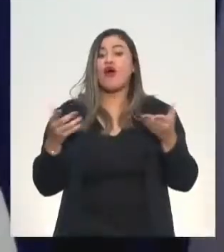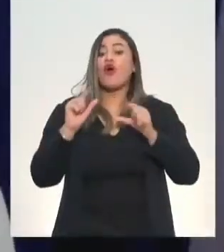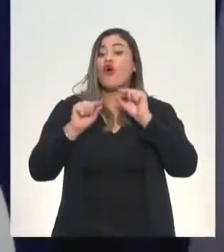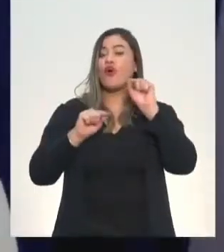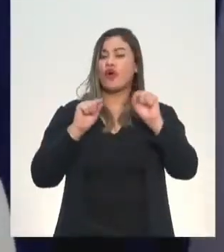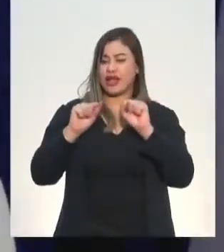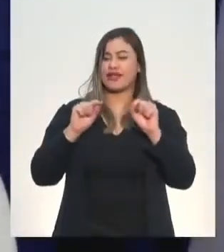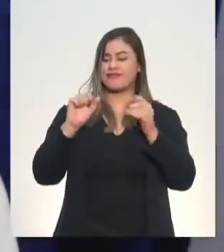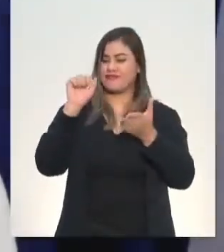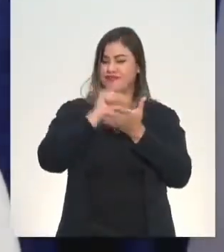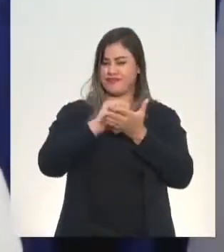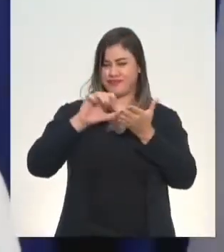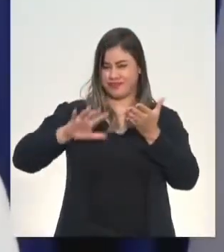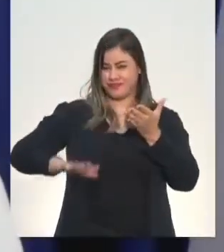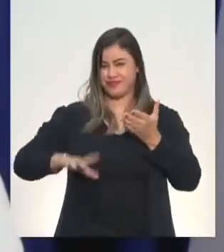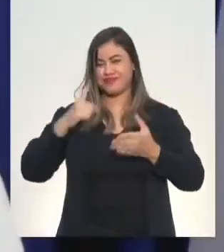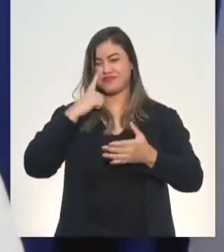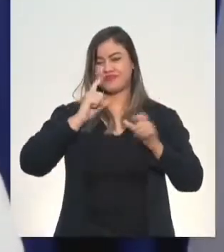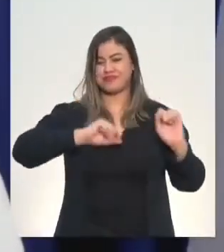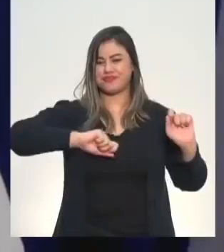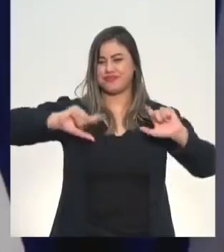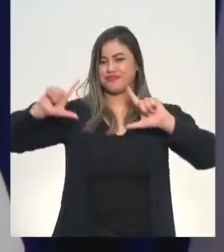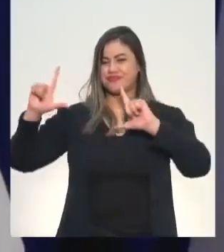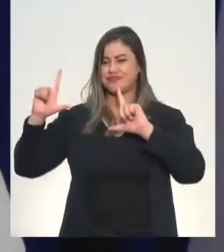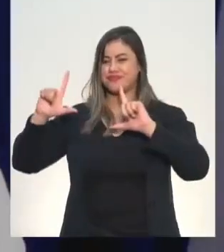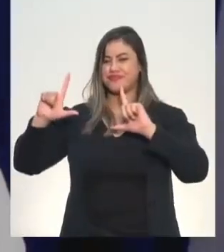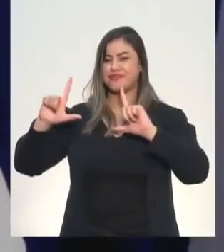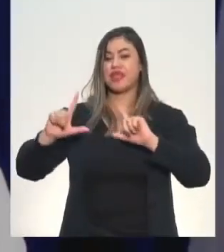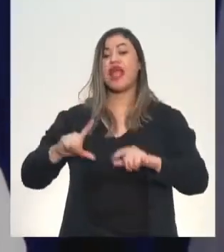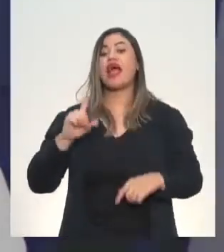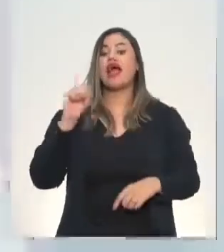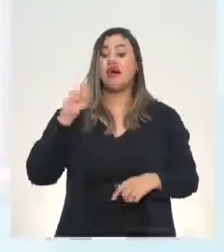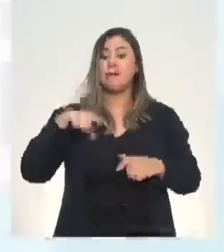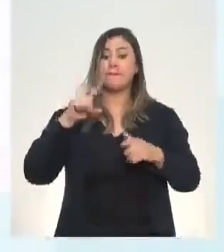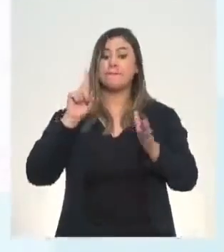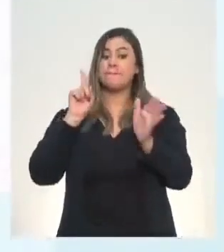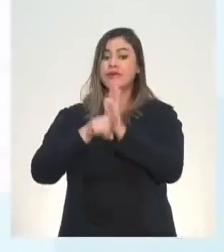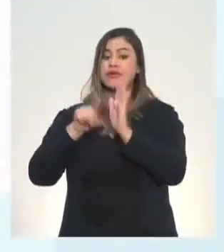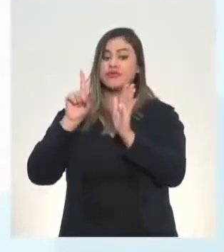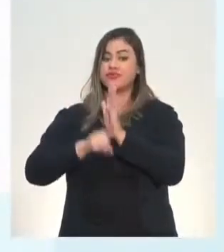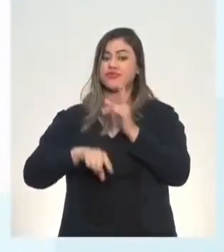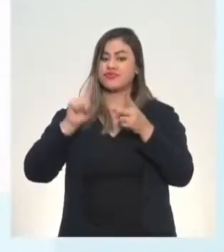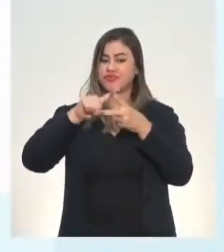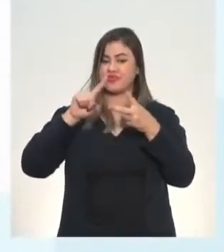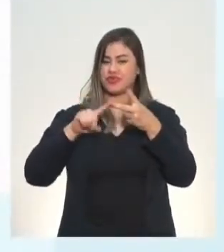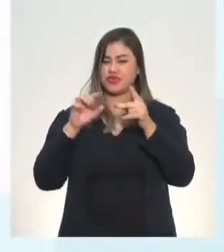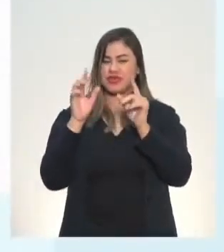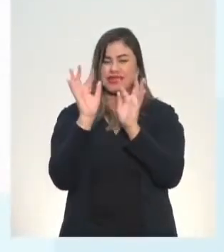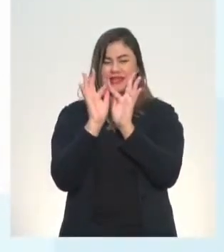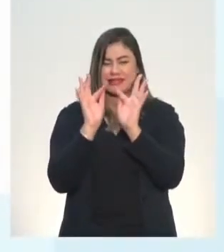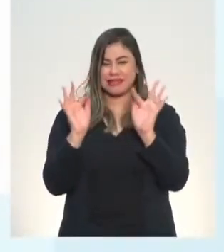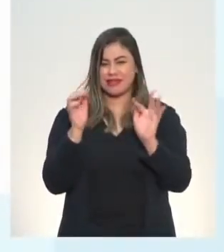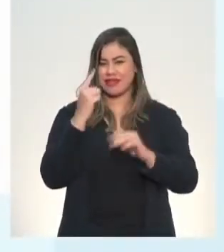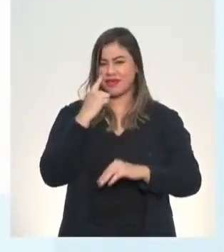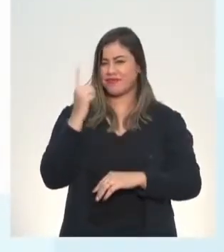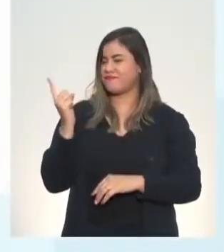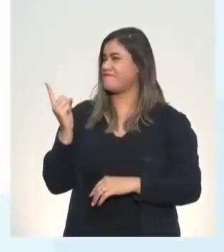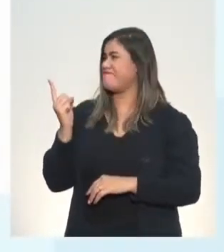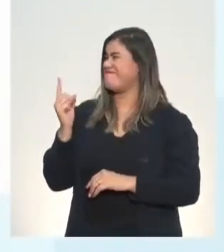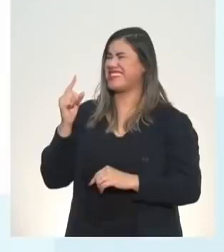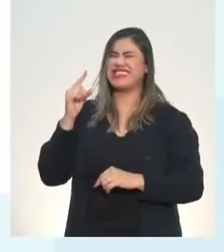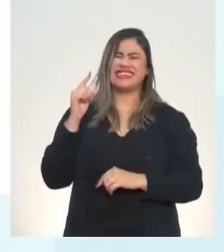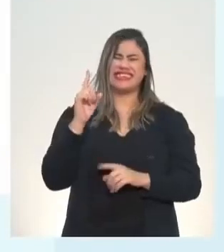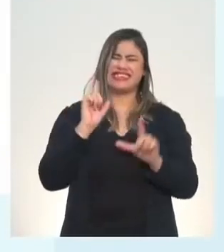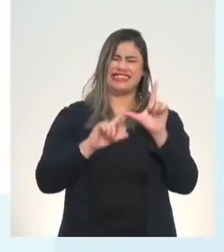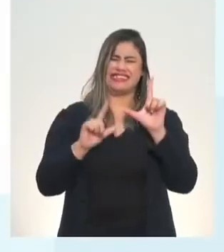vai fazer um exercício aí que vai aparecer no próximo slide para vocês. São 2 perguntinhas bem simples, ó. E tá ótimo para ler também,